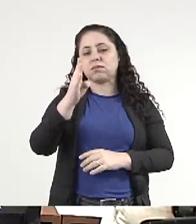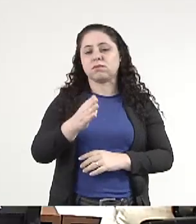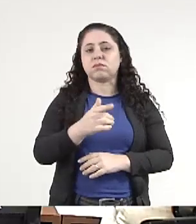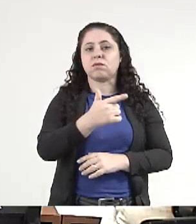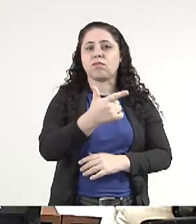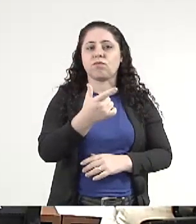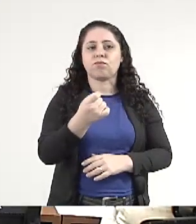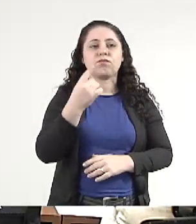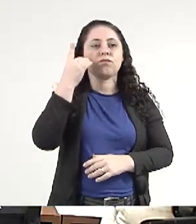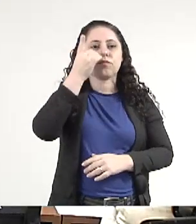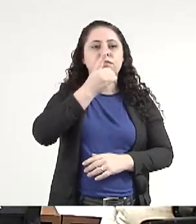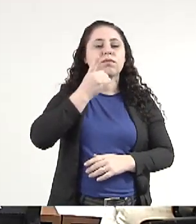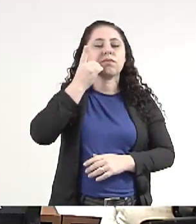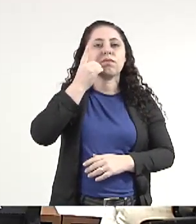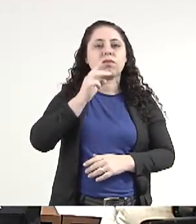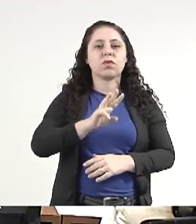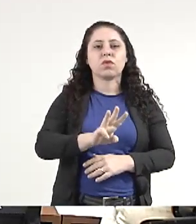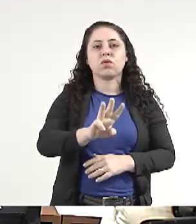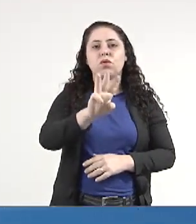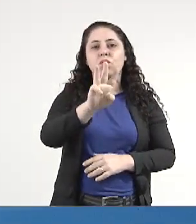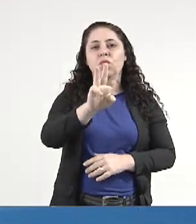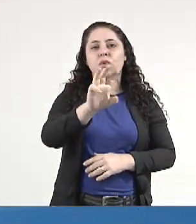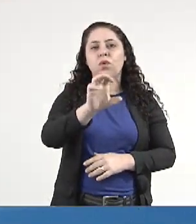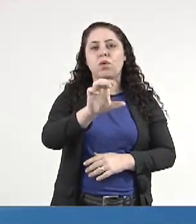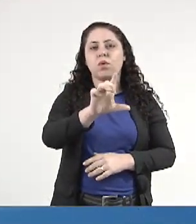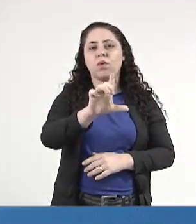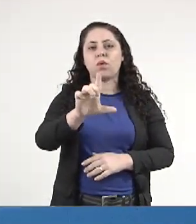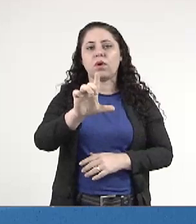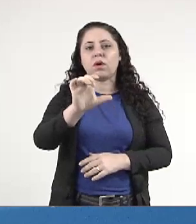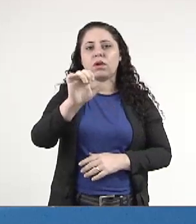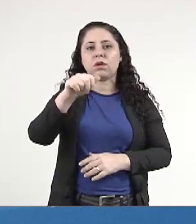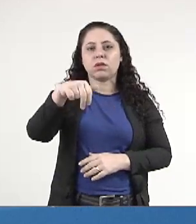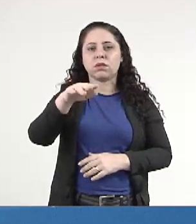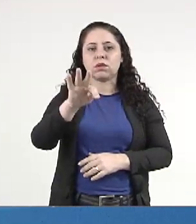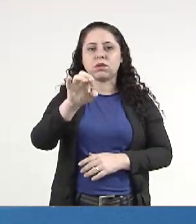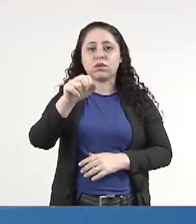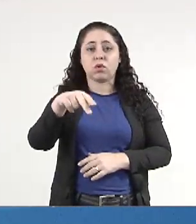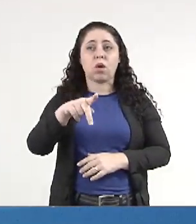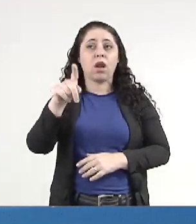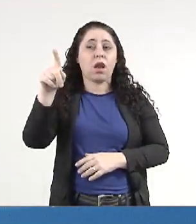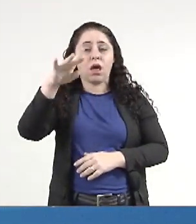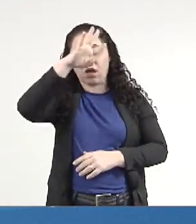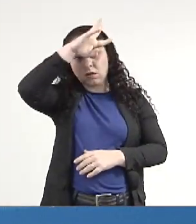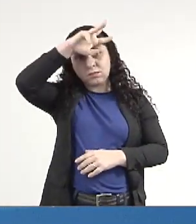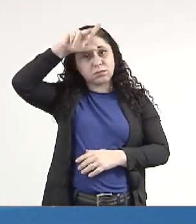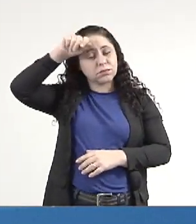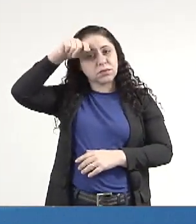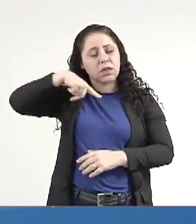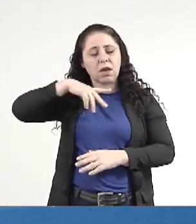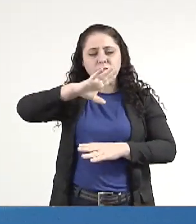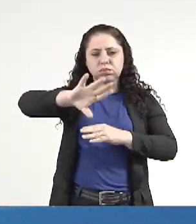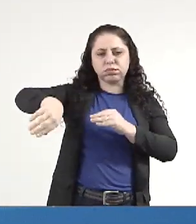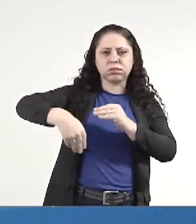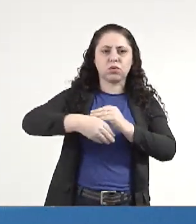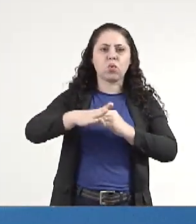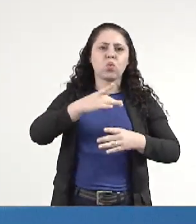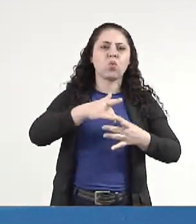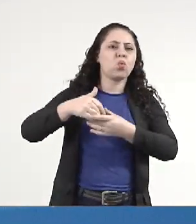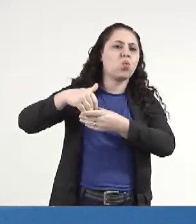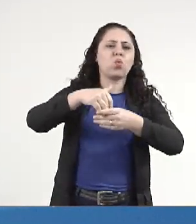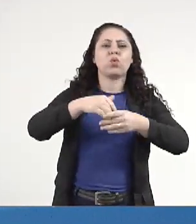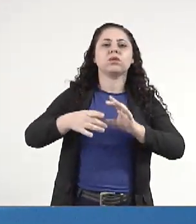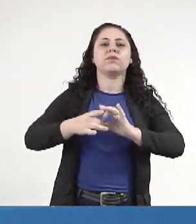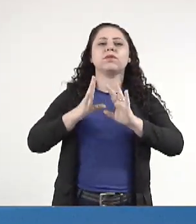19/2020, que é do deputado Wellington, do Mato Grosso. Temos uma série de outras PECs que já unificam a eleição e